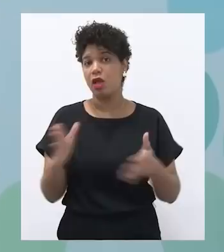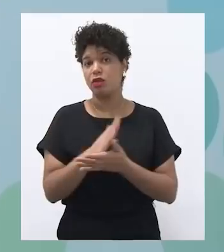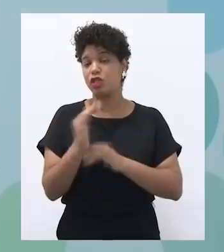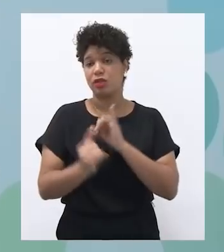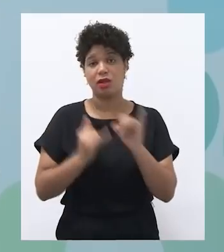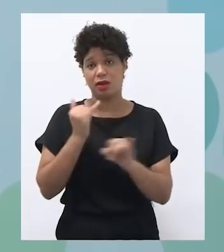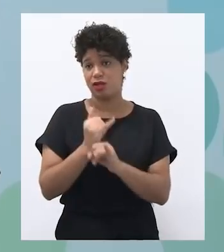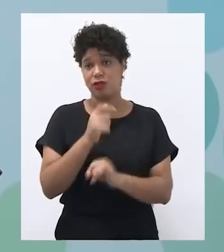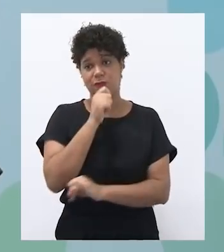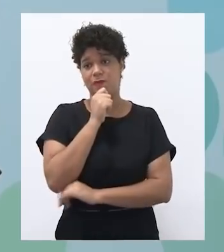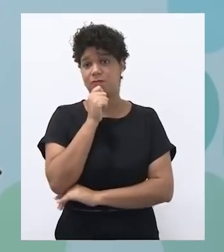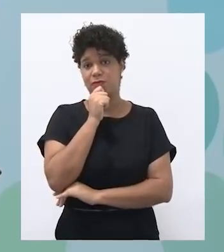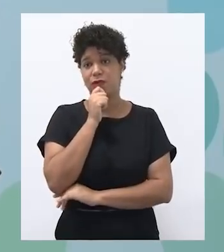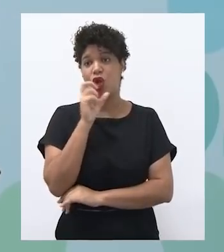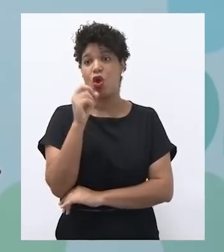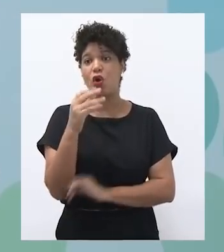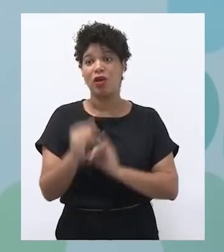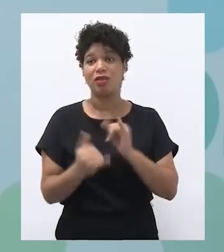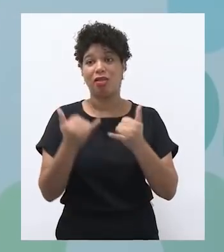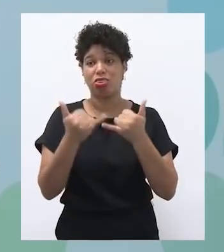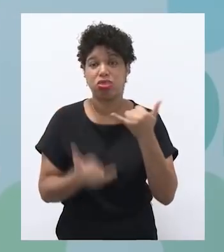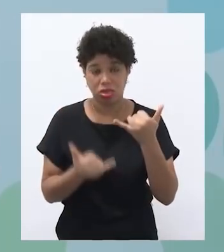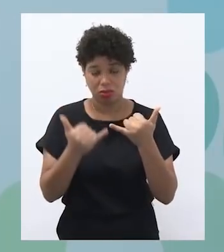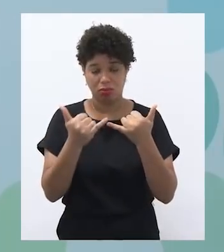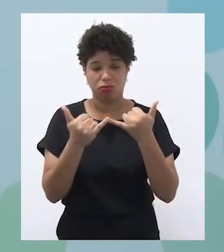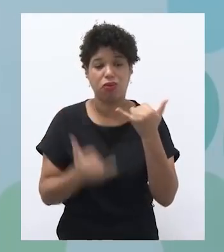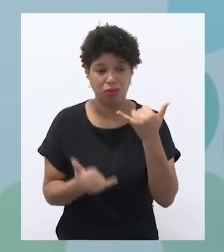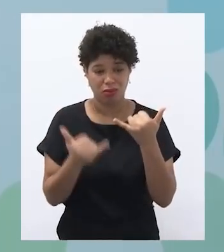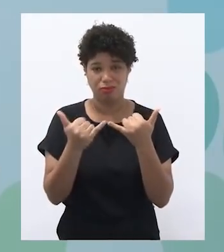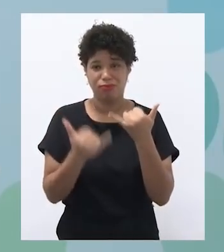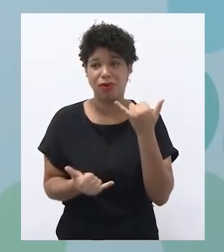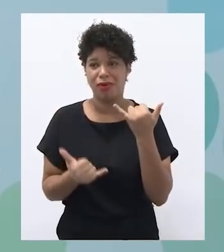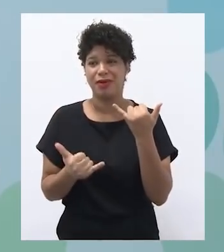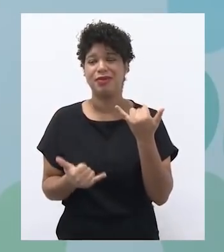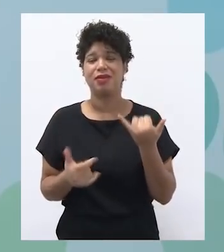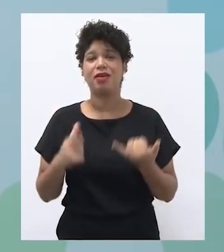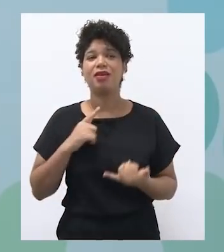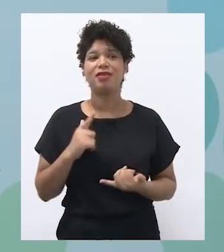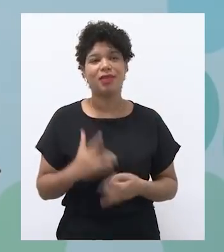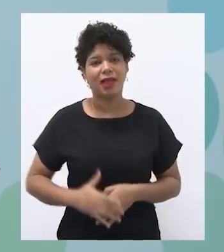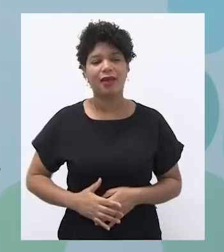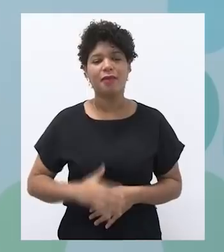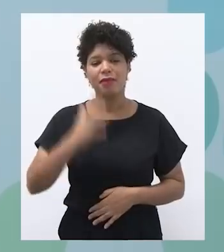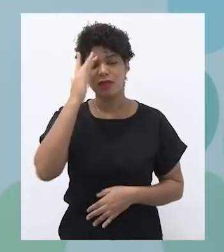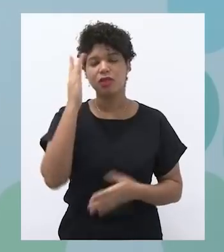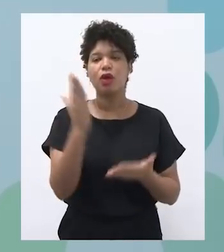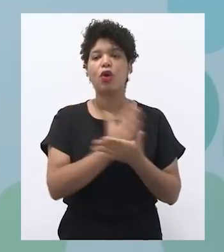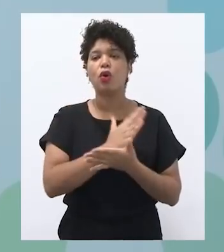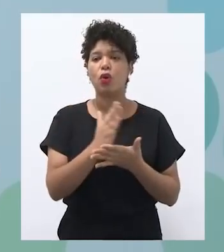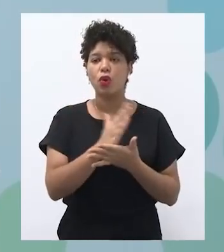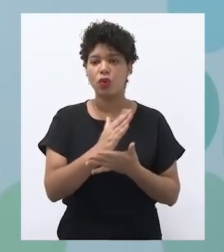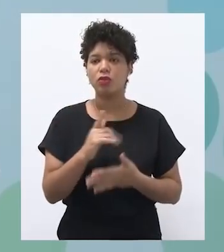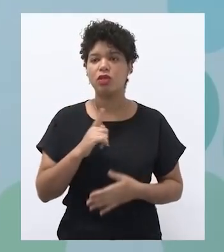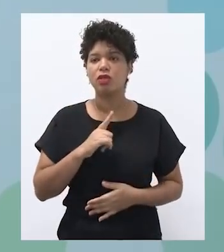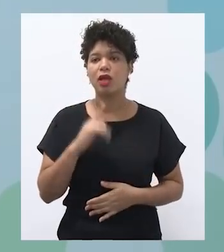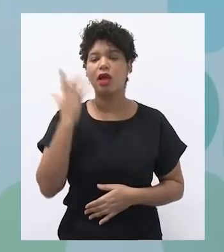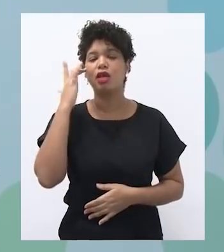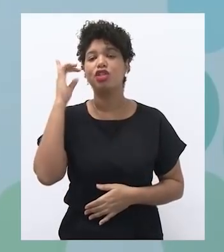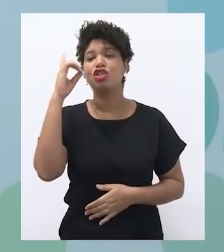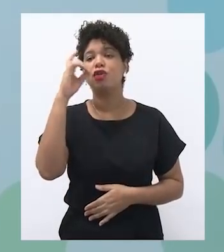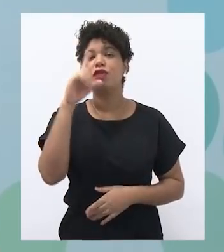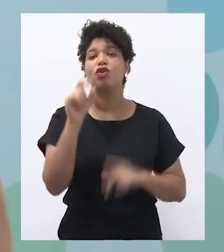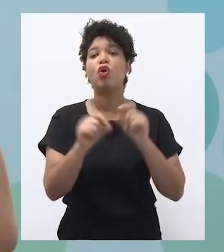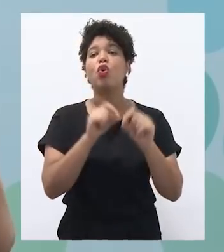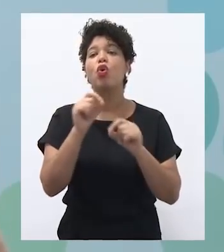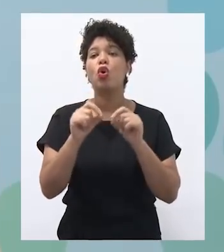internet, né? Ou a internet, o sinal da internet é muito ruim. Então, muitos aqui colocam que uma das maiores dificuldades